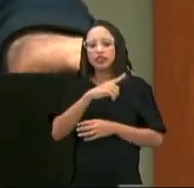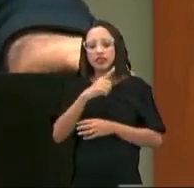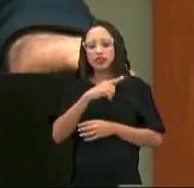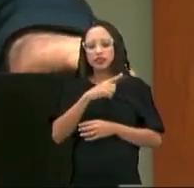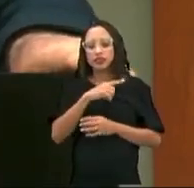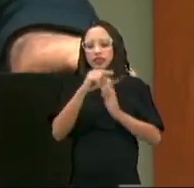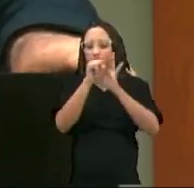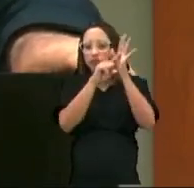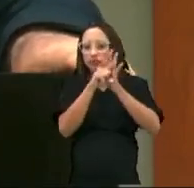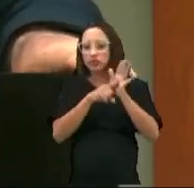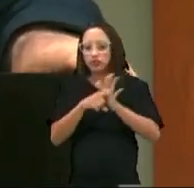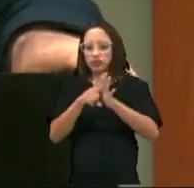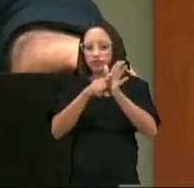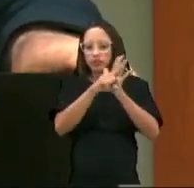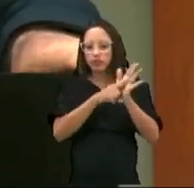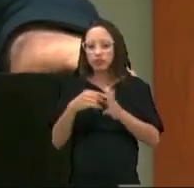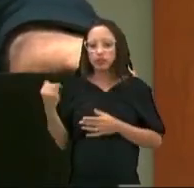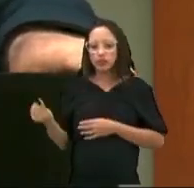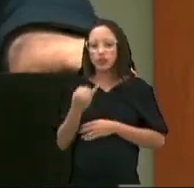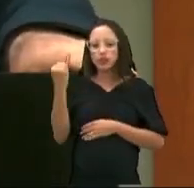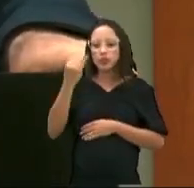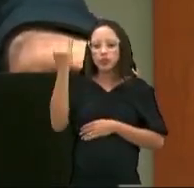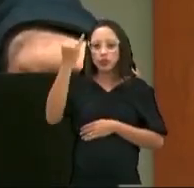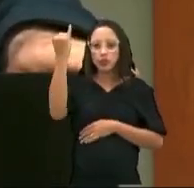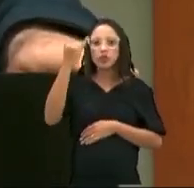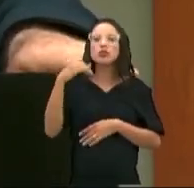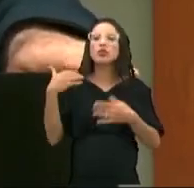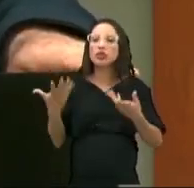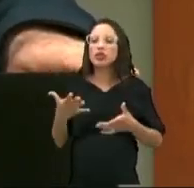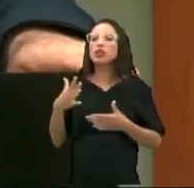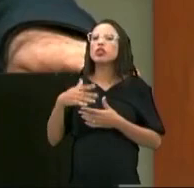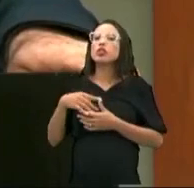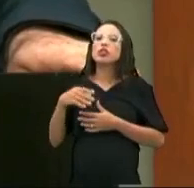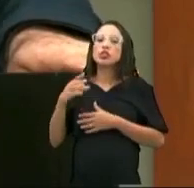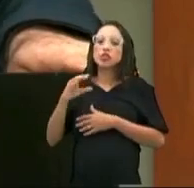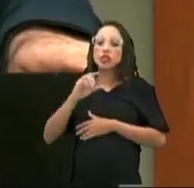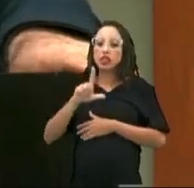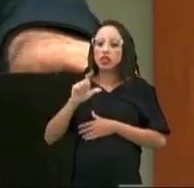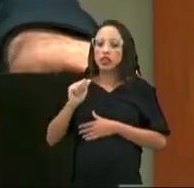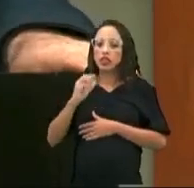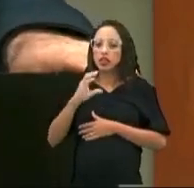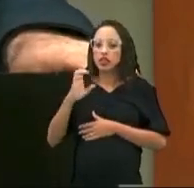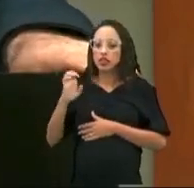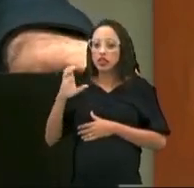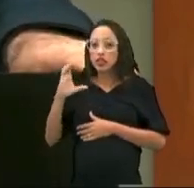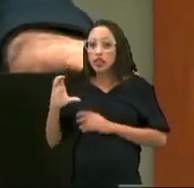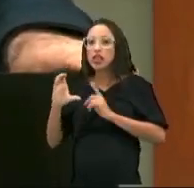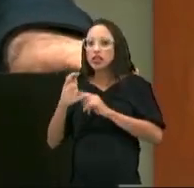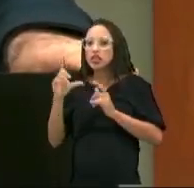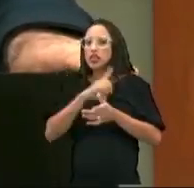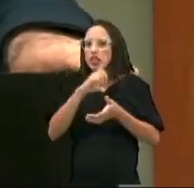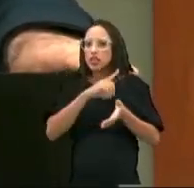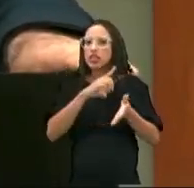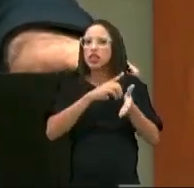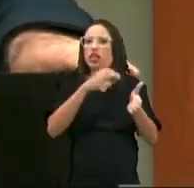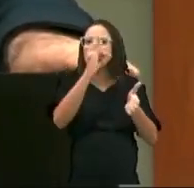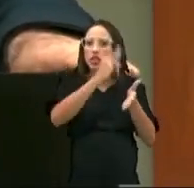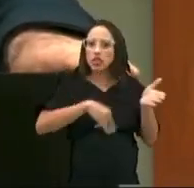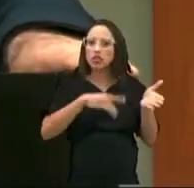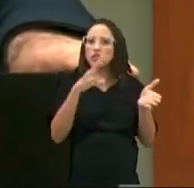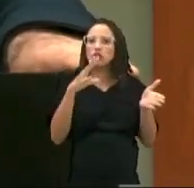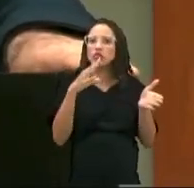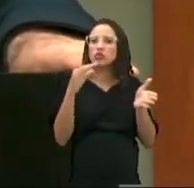pública, para os quais o LASEC é credenciado junto ao Ministério da Saúde,